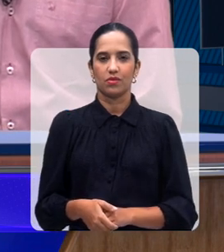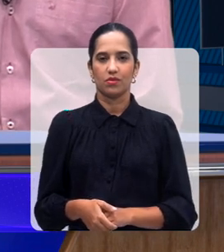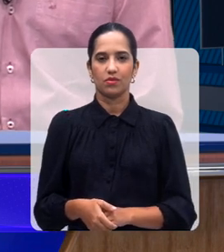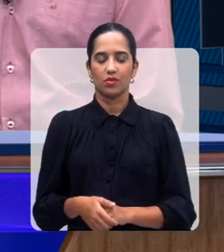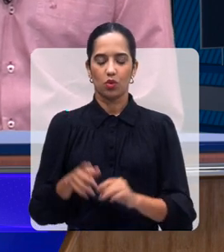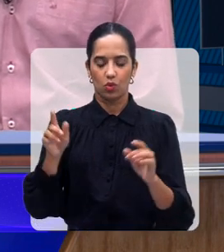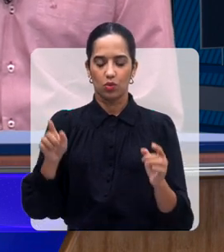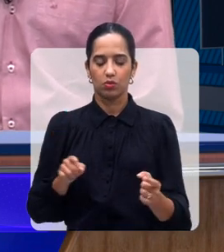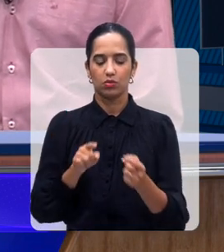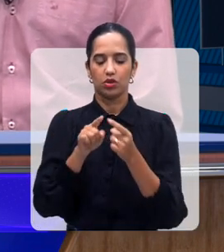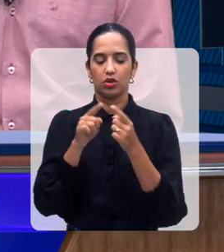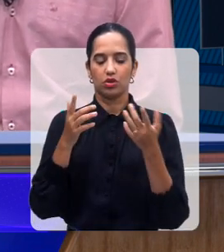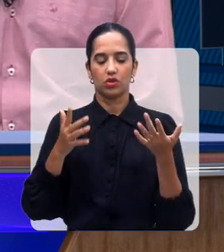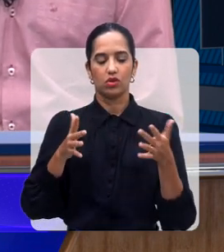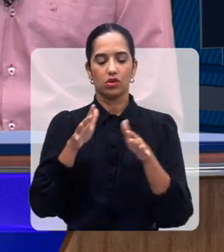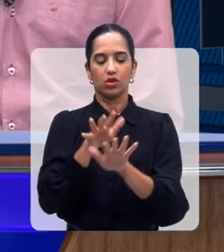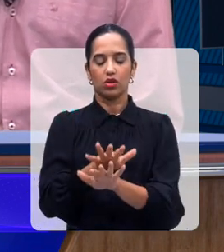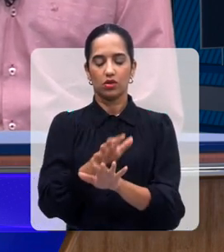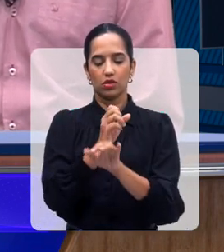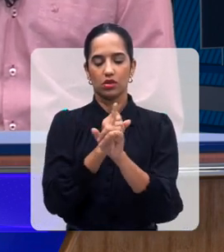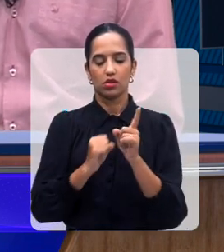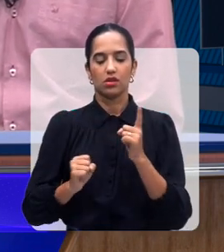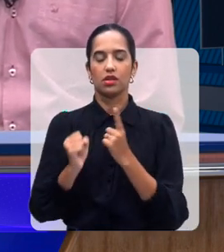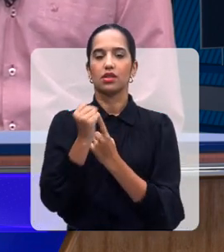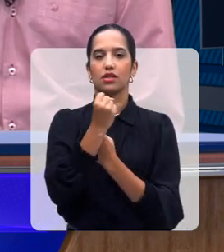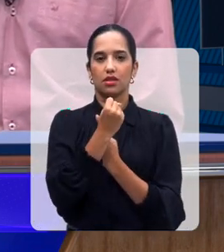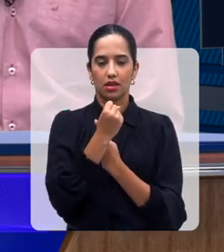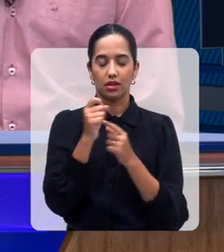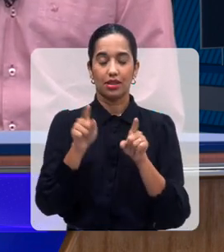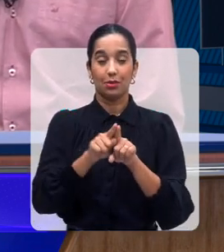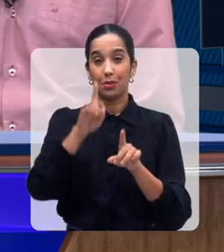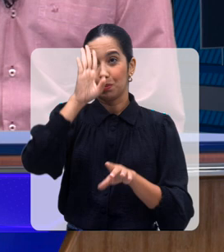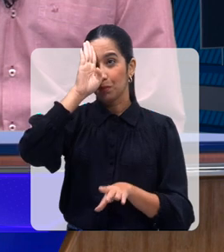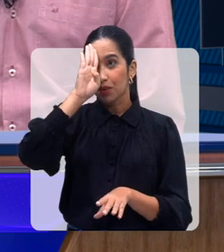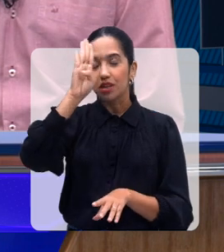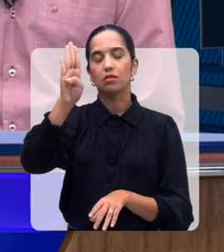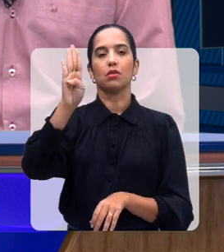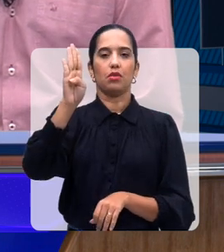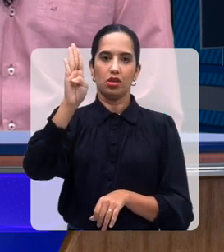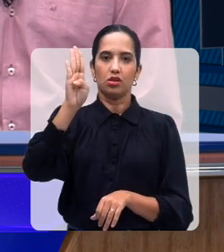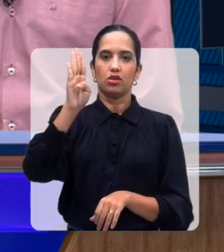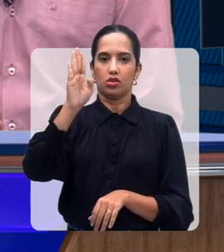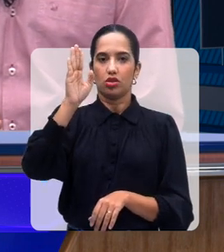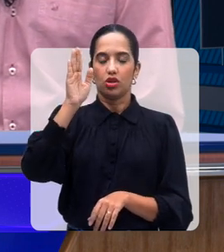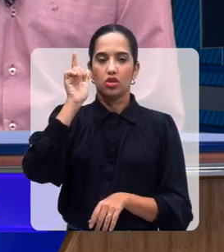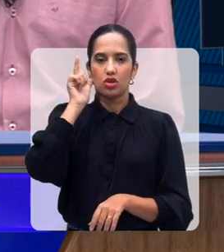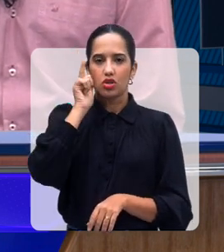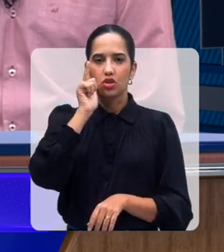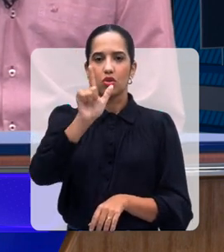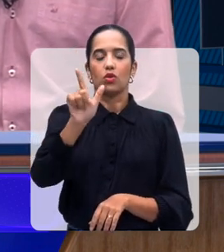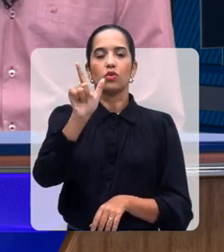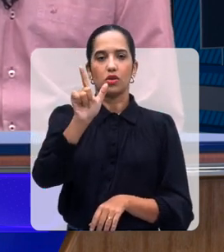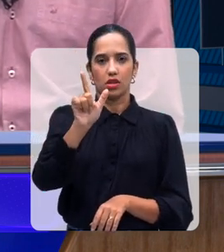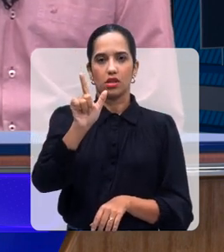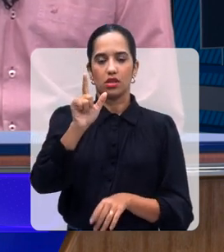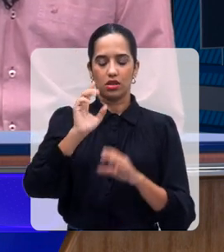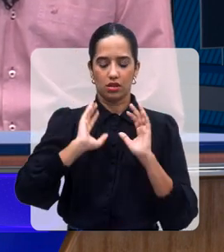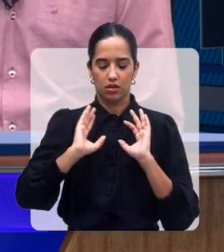intenção de inclusão social e, acima de tudo, da conquista